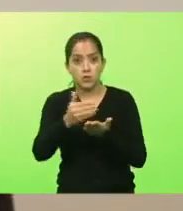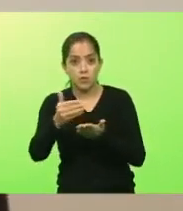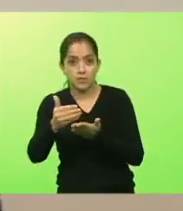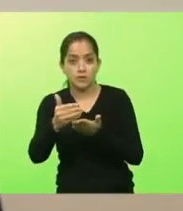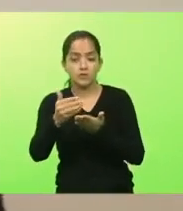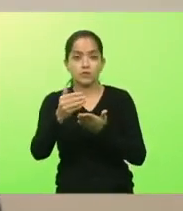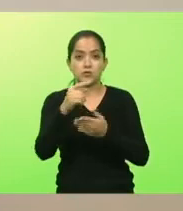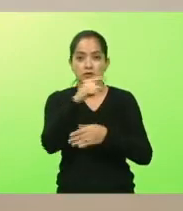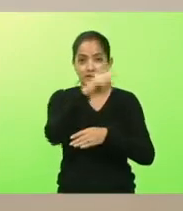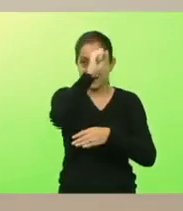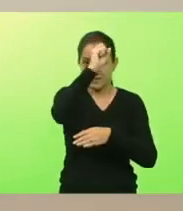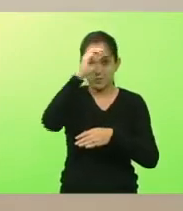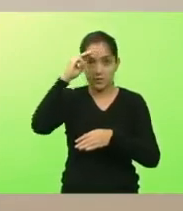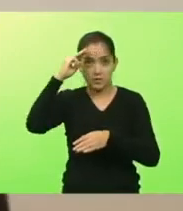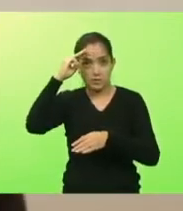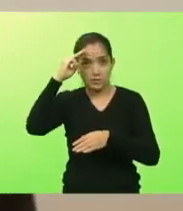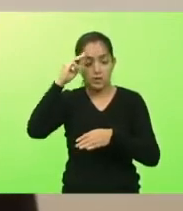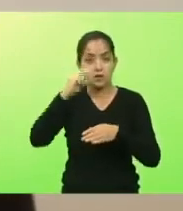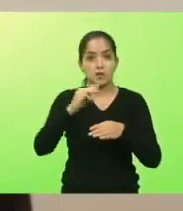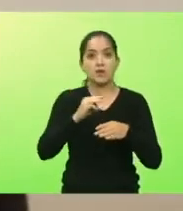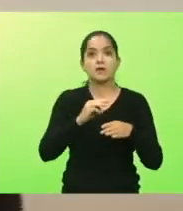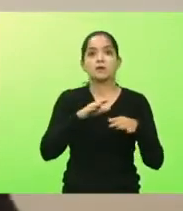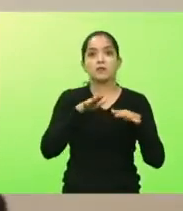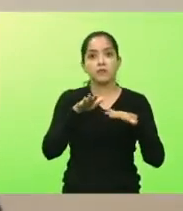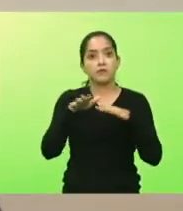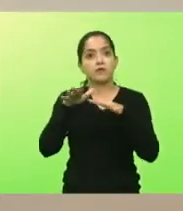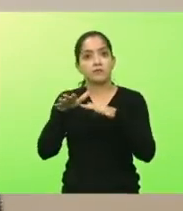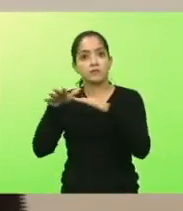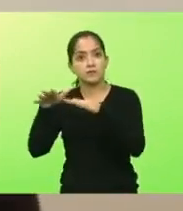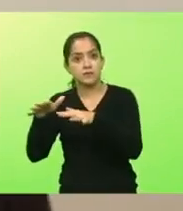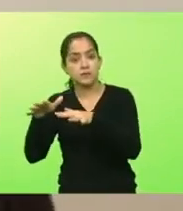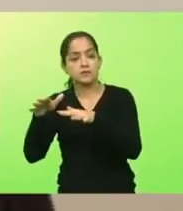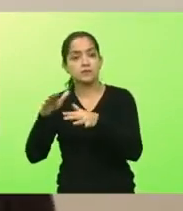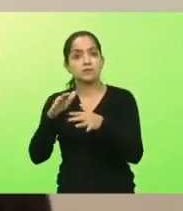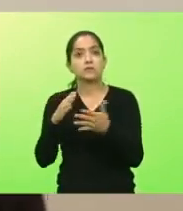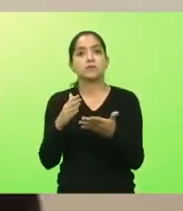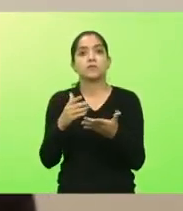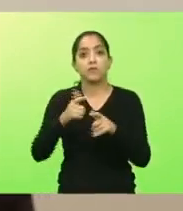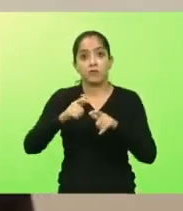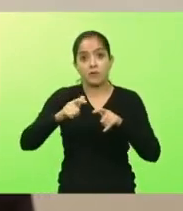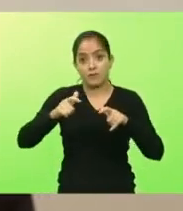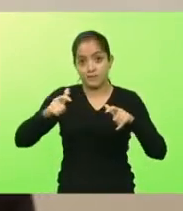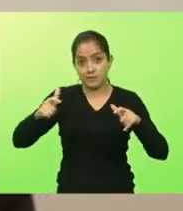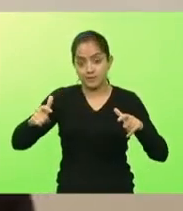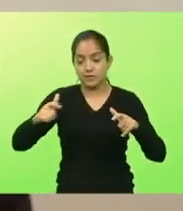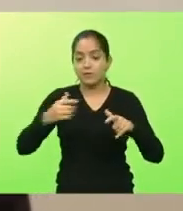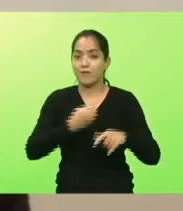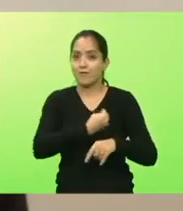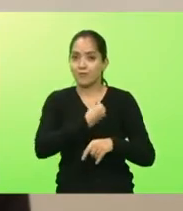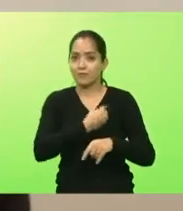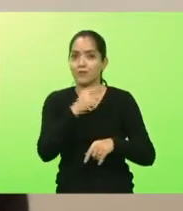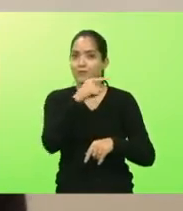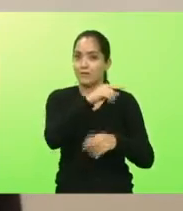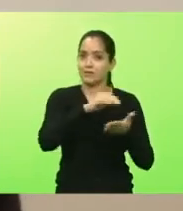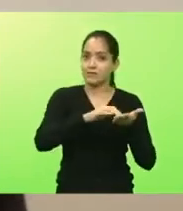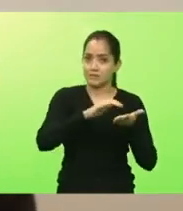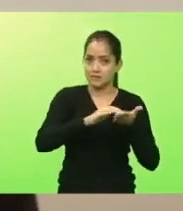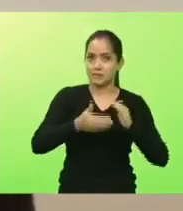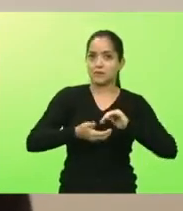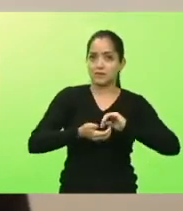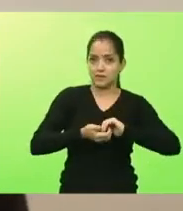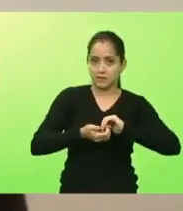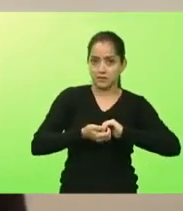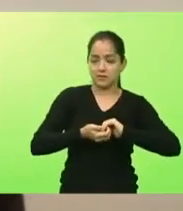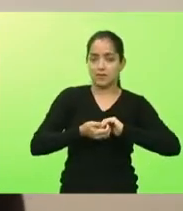São Miguel do Oeste, e veio avançando para as outras regiões, coincidentemente eu estava lá na Secretaria da Defesa Civil conversando